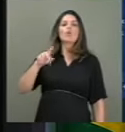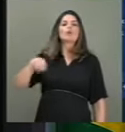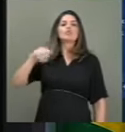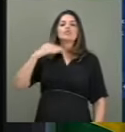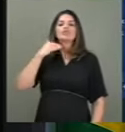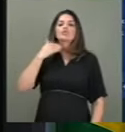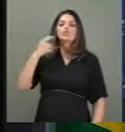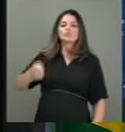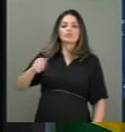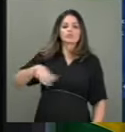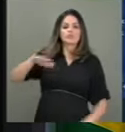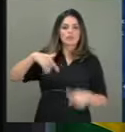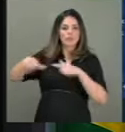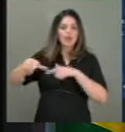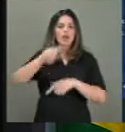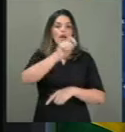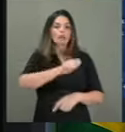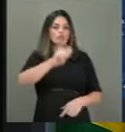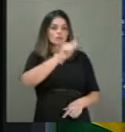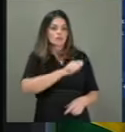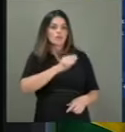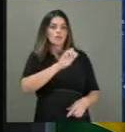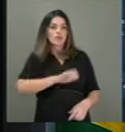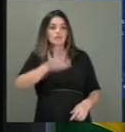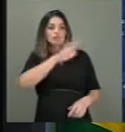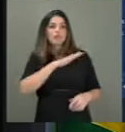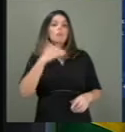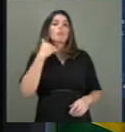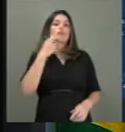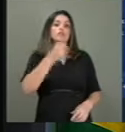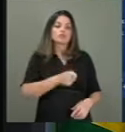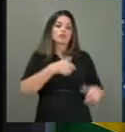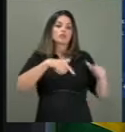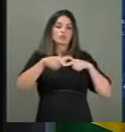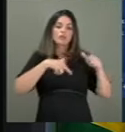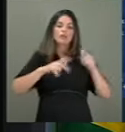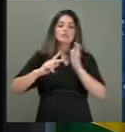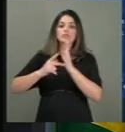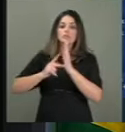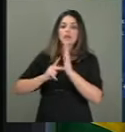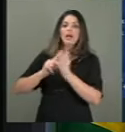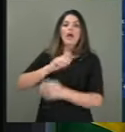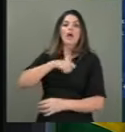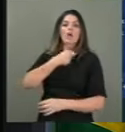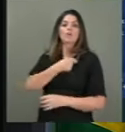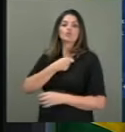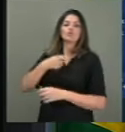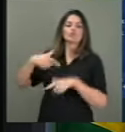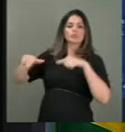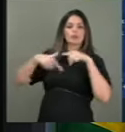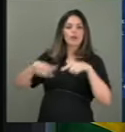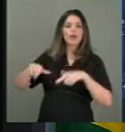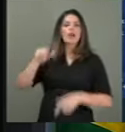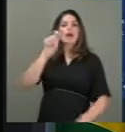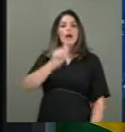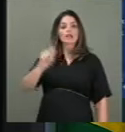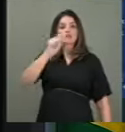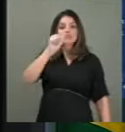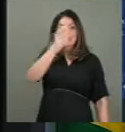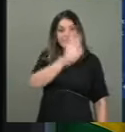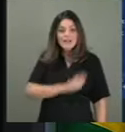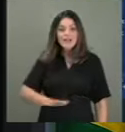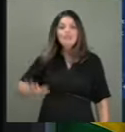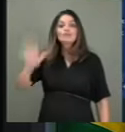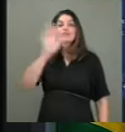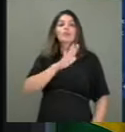Associação Nacional dos magistrados de trabalho sindicato nacional dos auditores do trabalho Associação Nacional